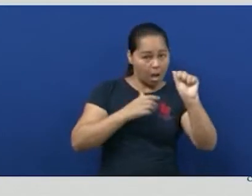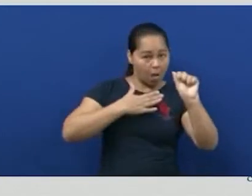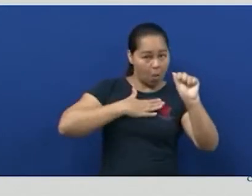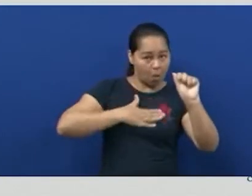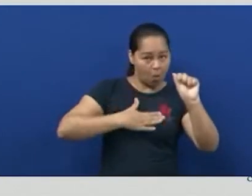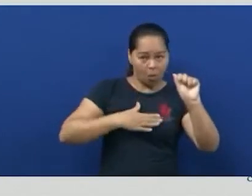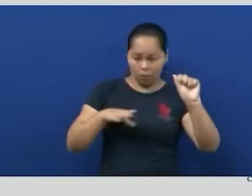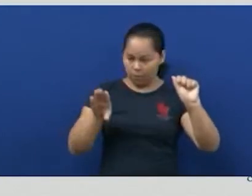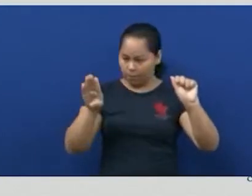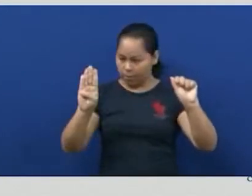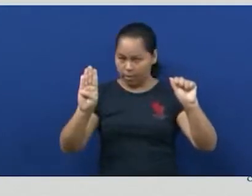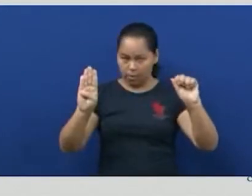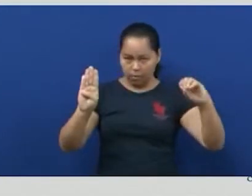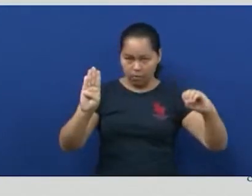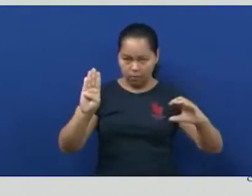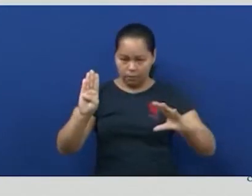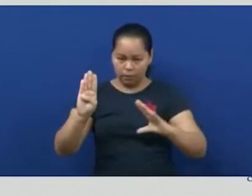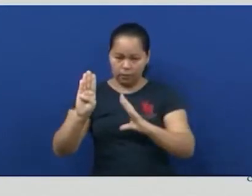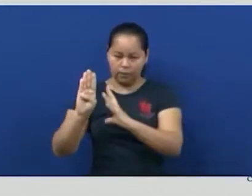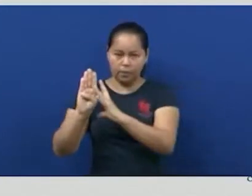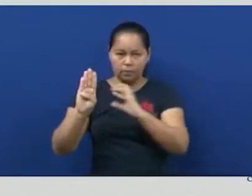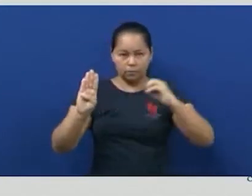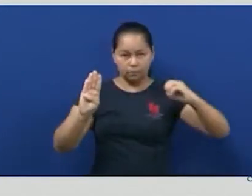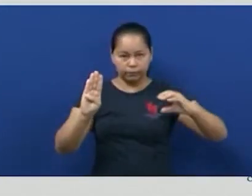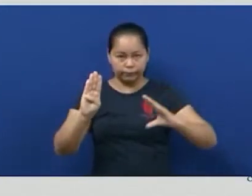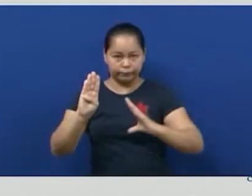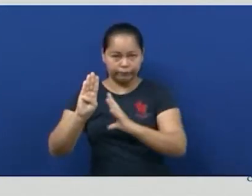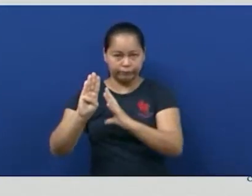uma diferença de temperatura.